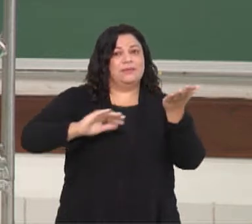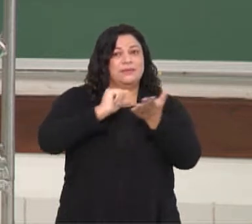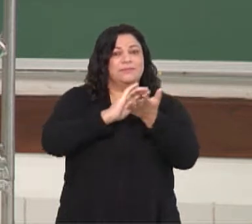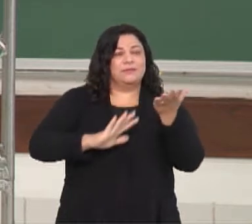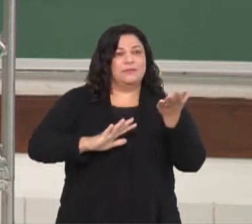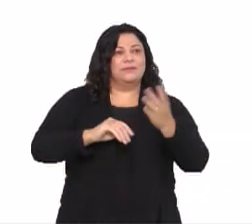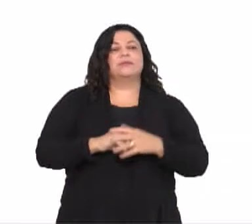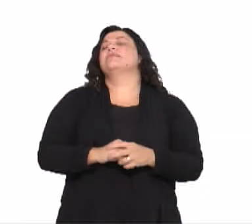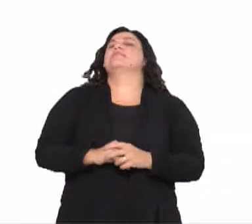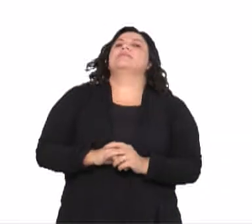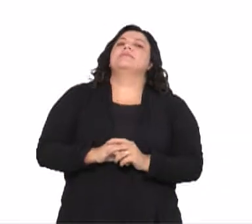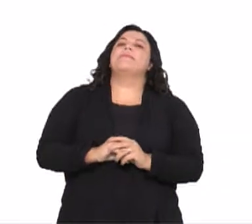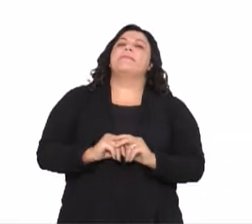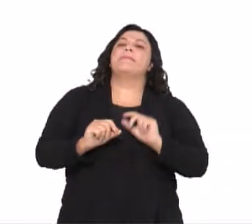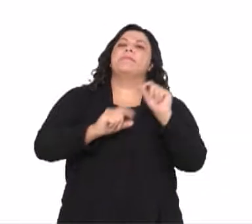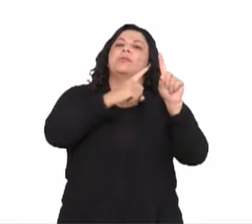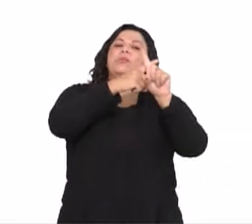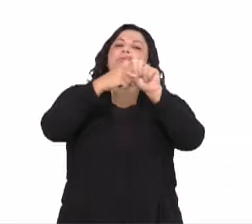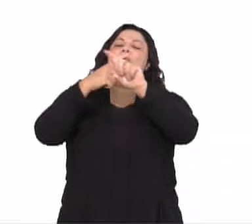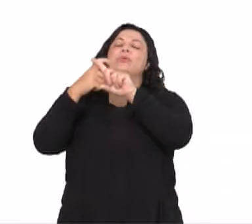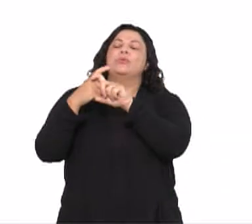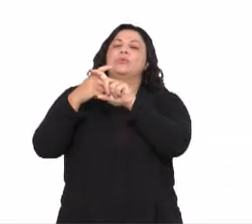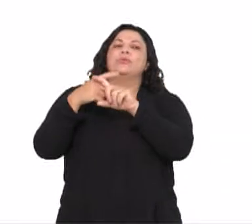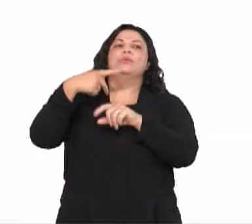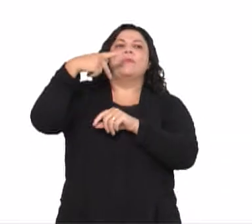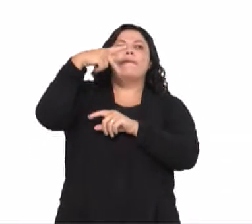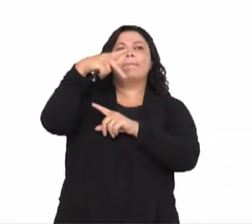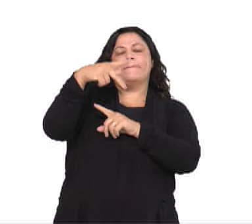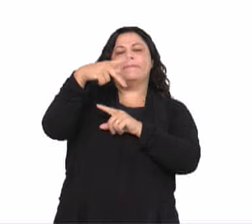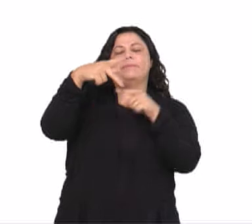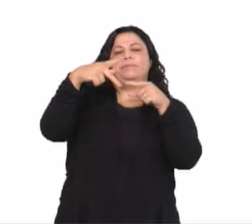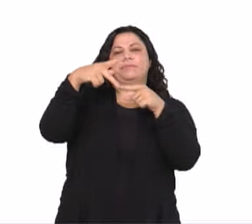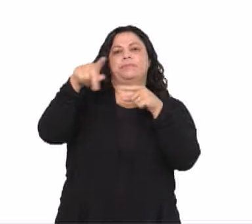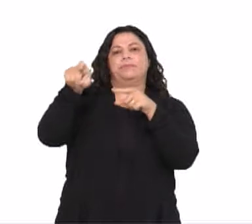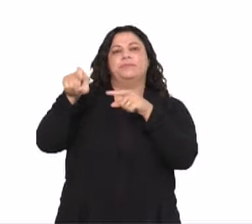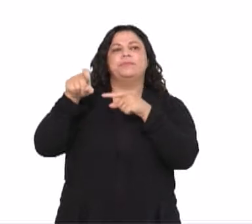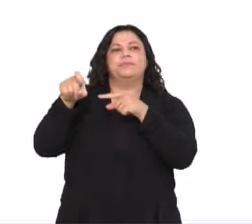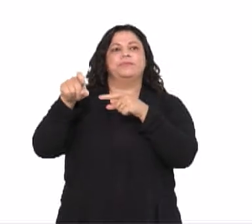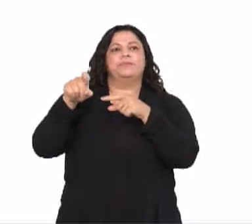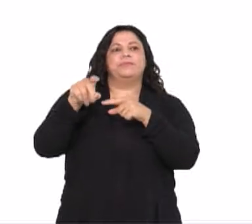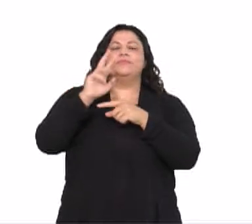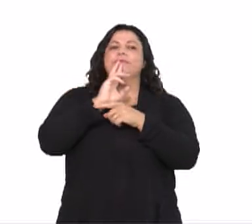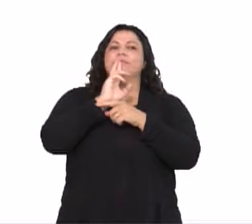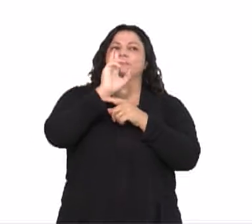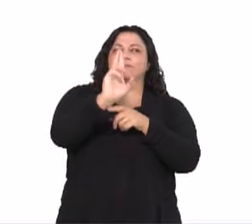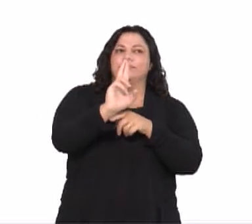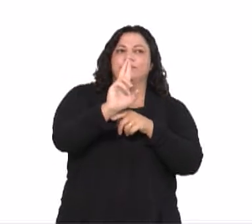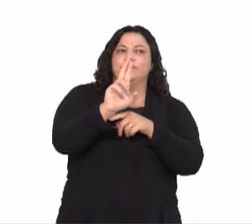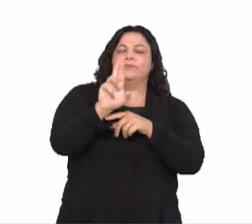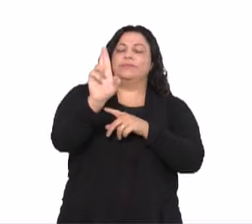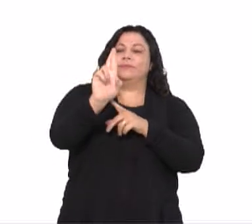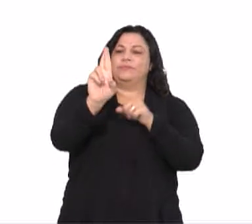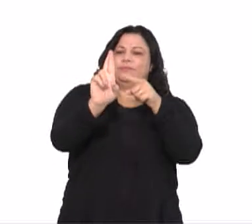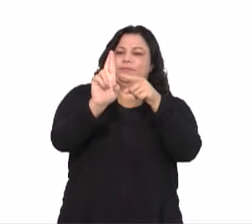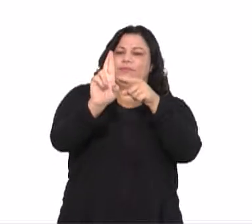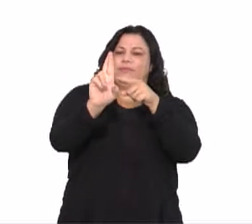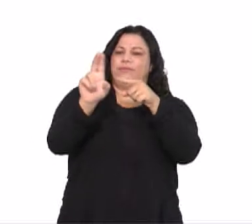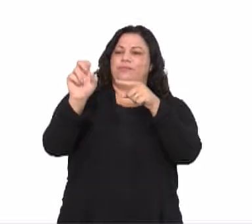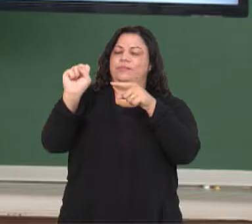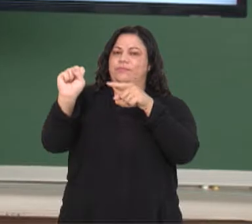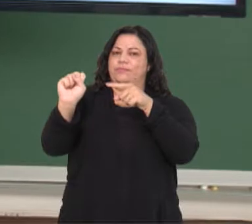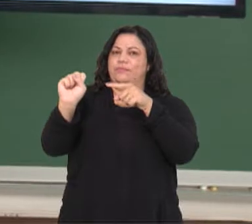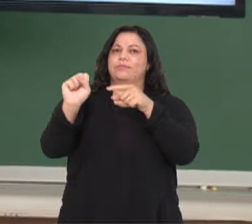seguinte: determine o polinômio P de x, que é resultado da soma dos polinômios R e S. Quem são os polinômios R